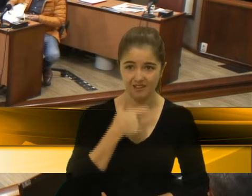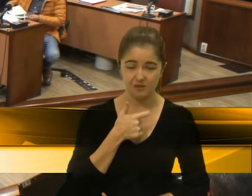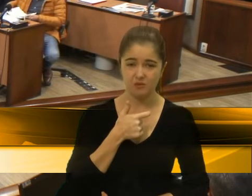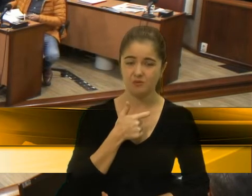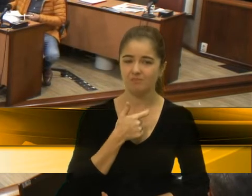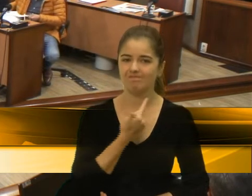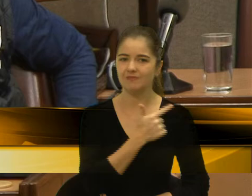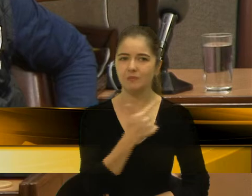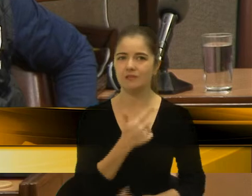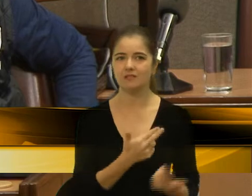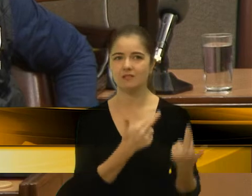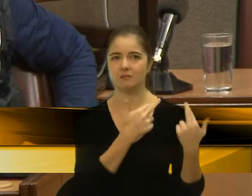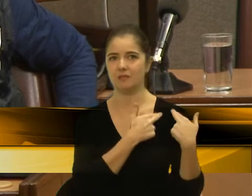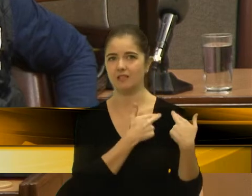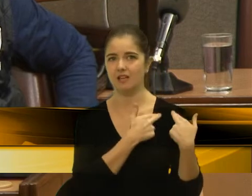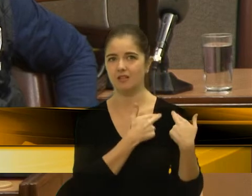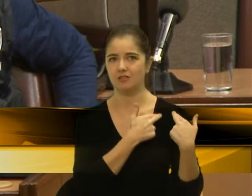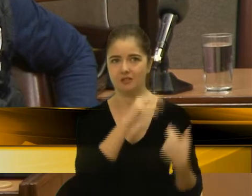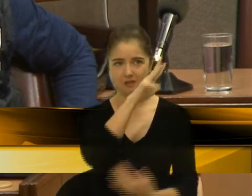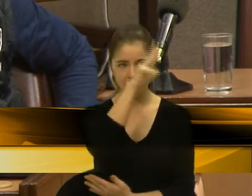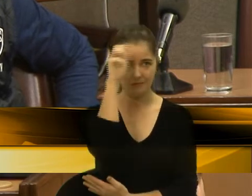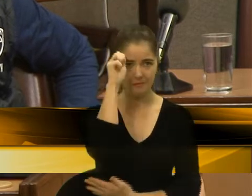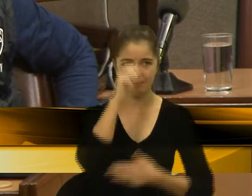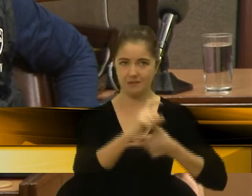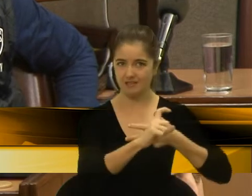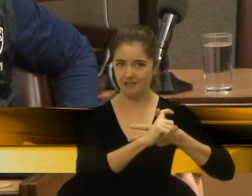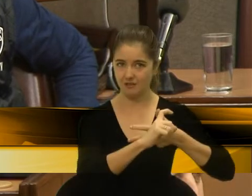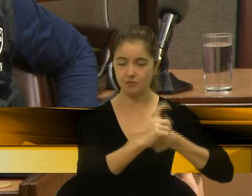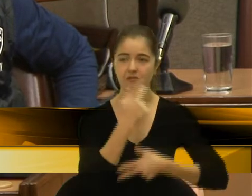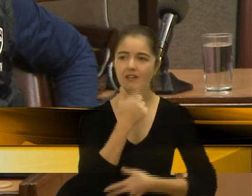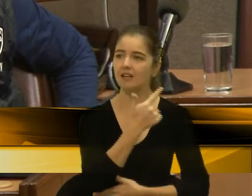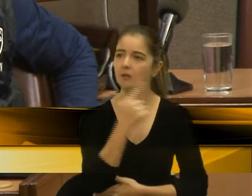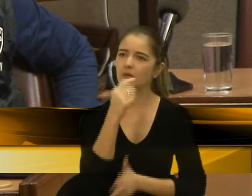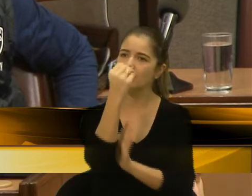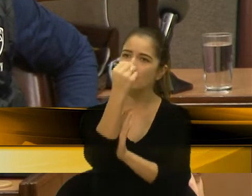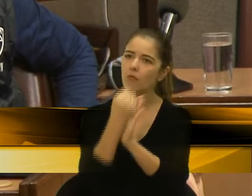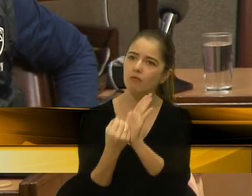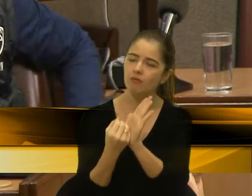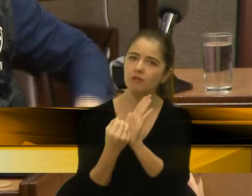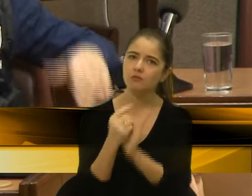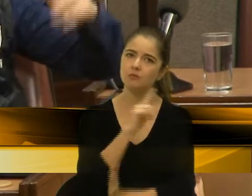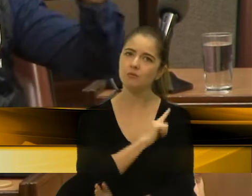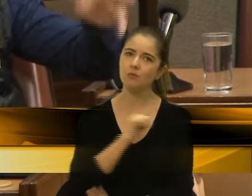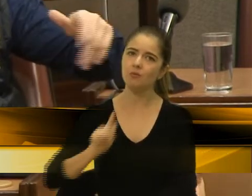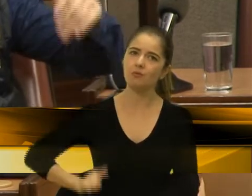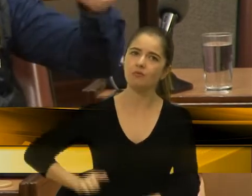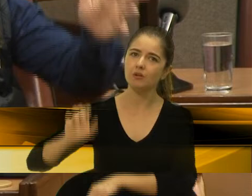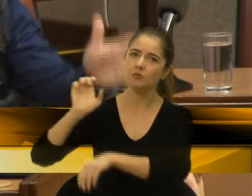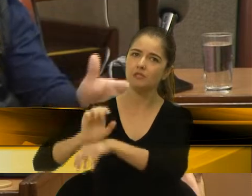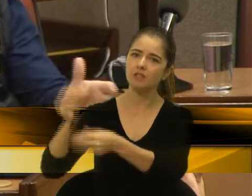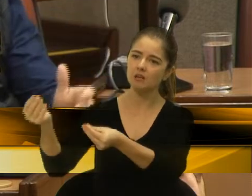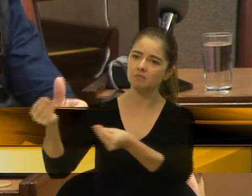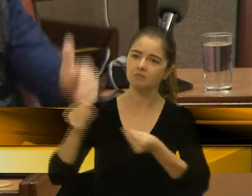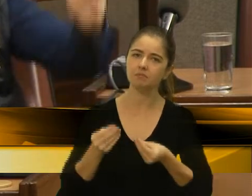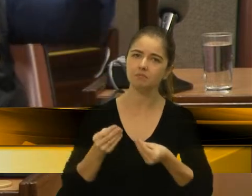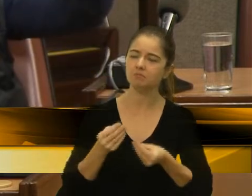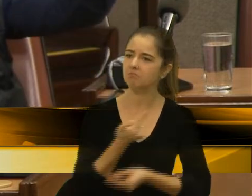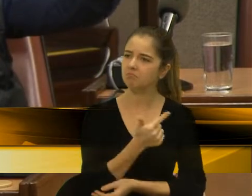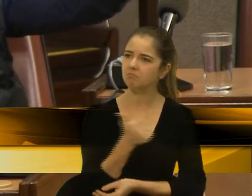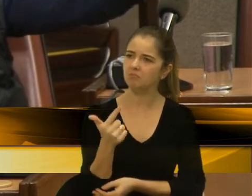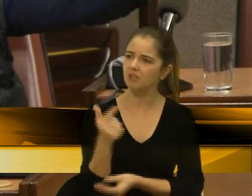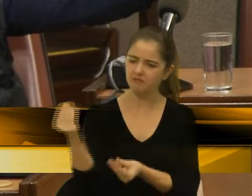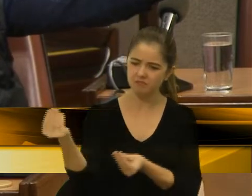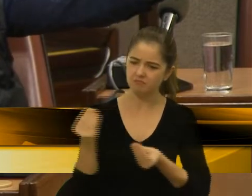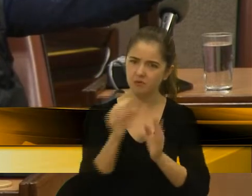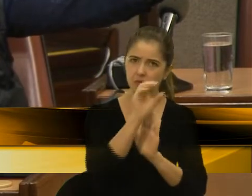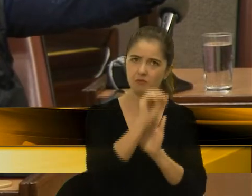dizer abertamente que não recebeu nenhum ofício do governo do Estado, e que expirou o prazo porque não recebeu. O senhor está aí, não